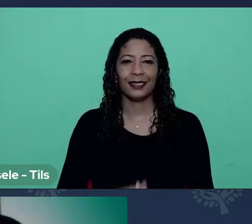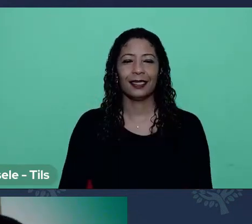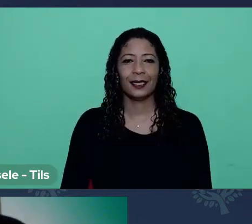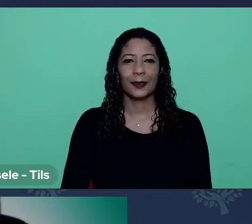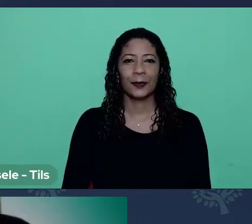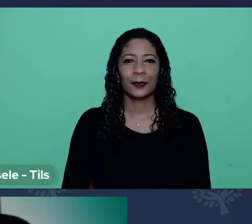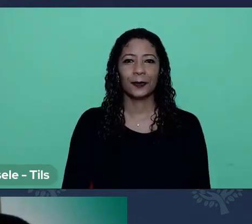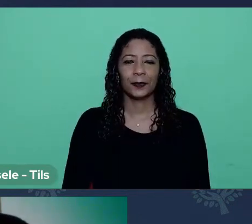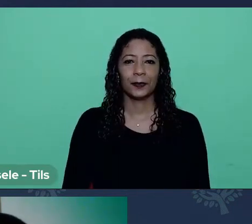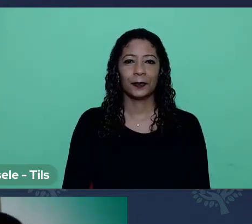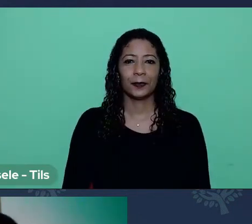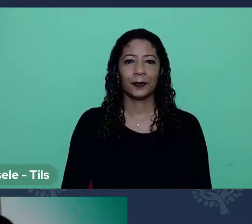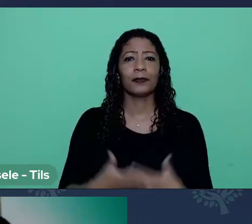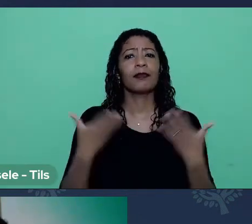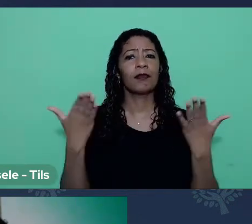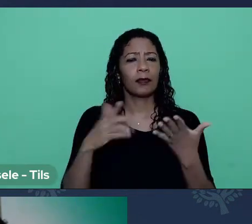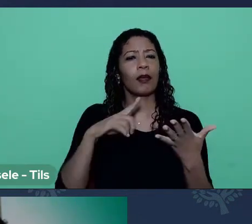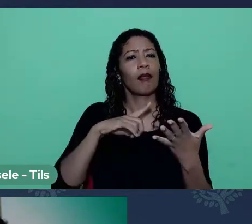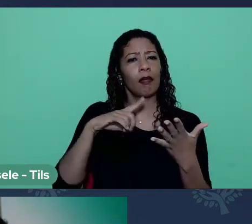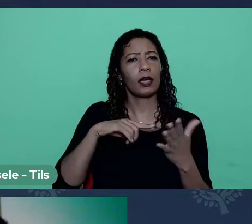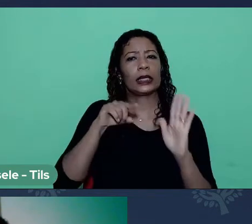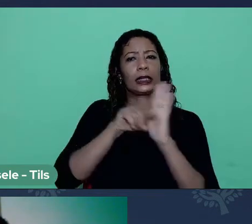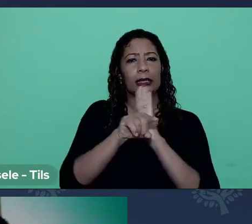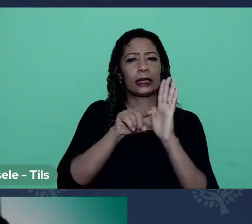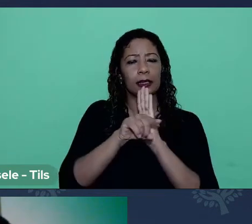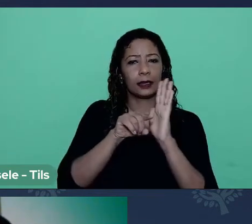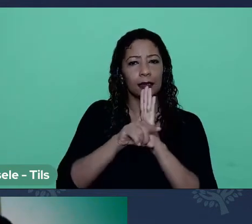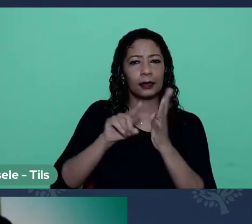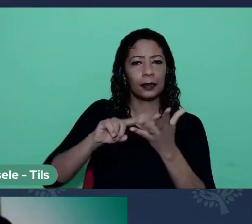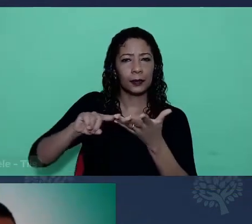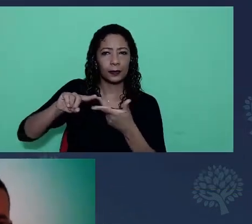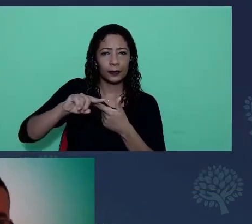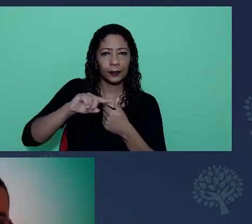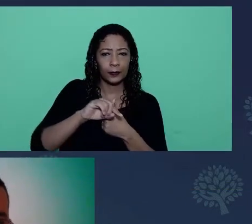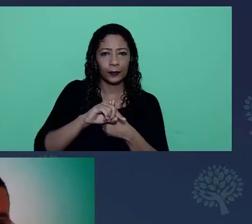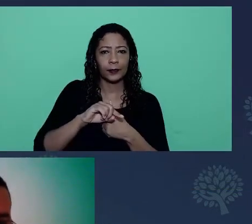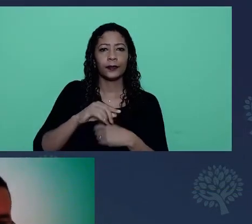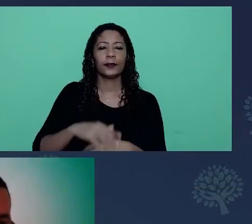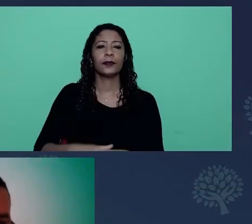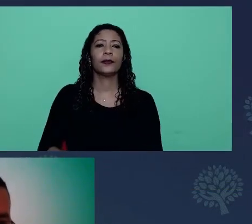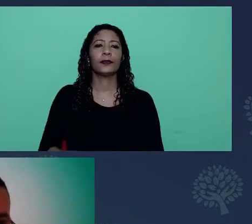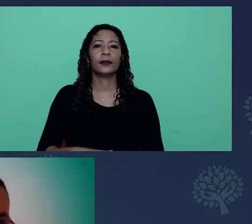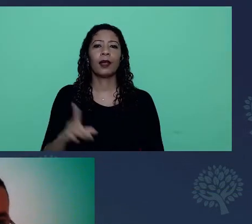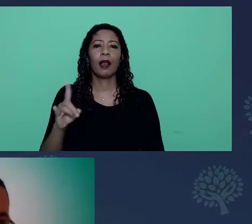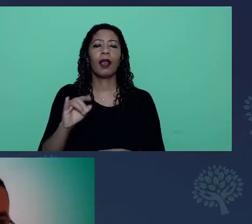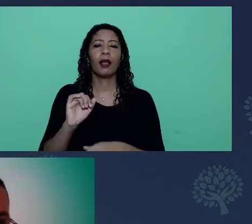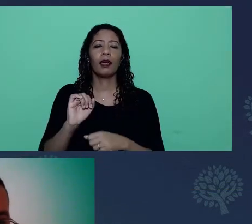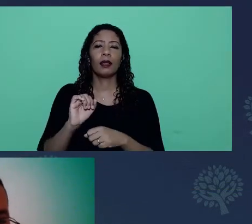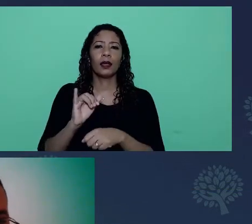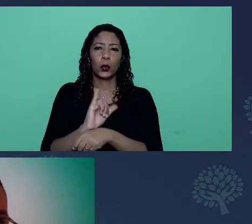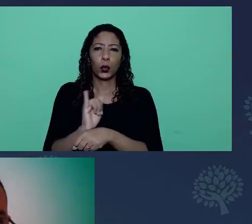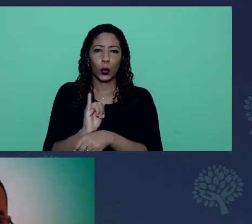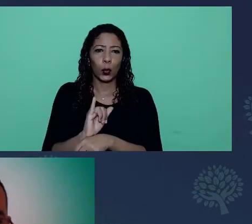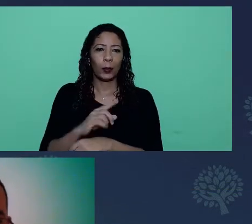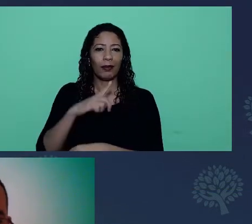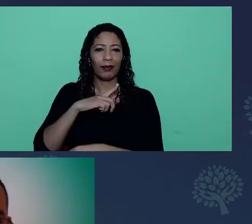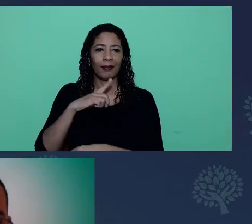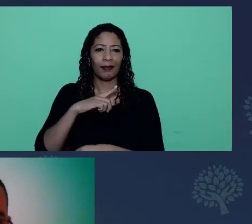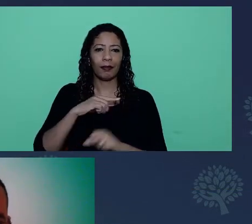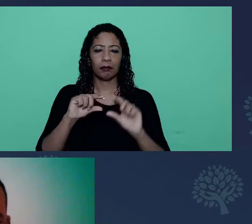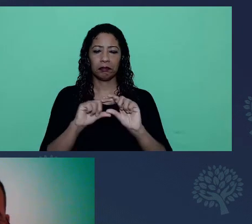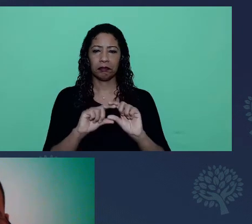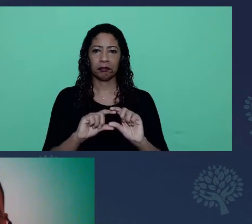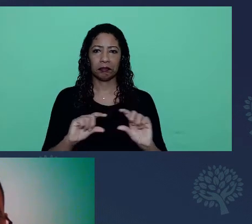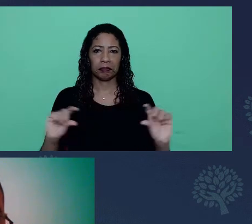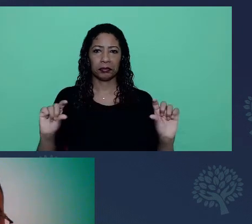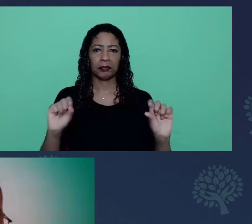Agora, a gente tem algumas perguntinhas que o pessoal fez no chat. Vai aparecer aqui embaixo, ó. O senhor pode ler e pode